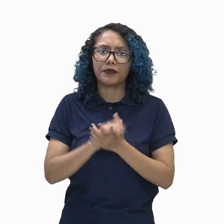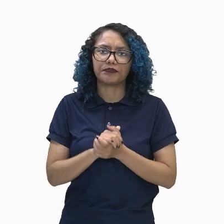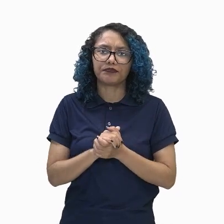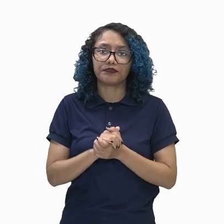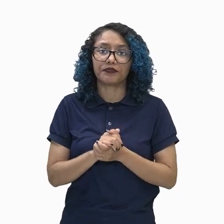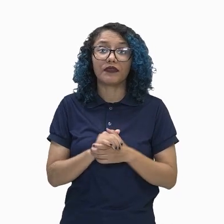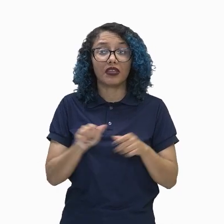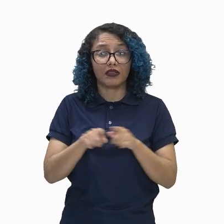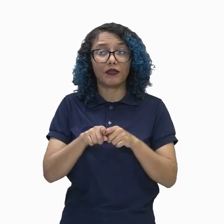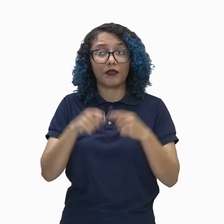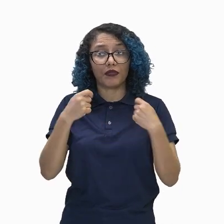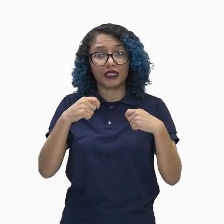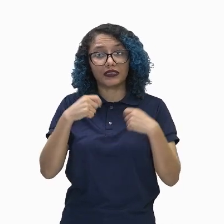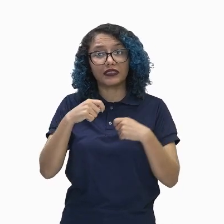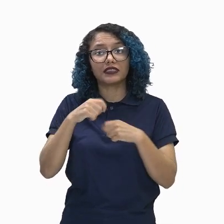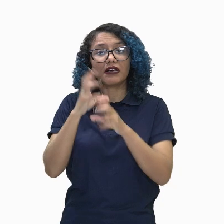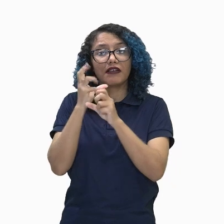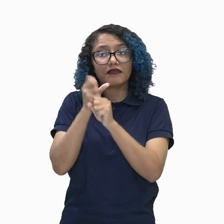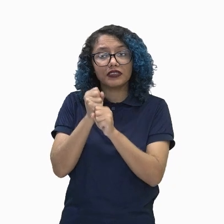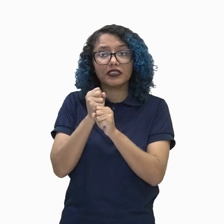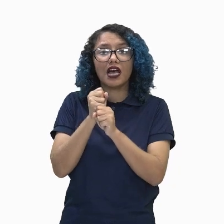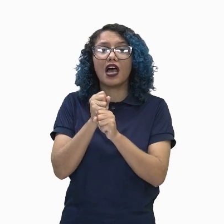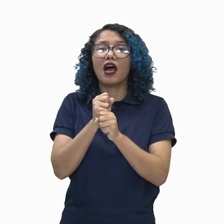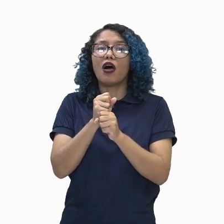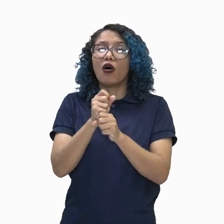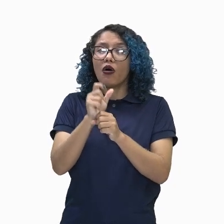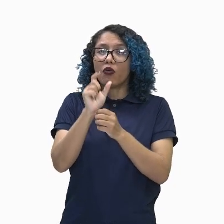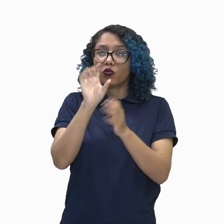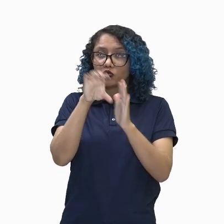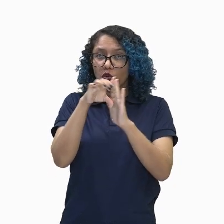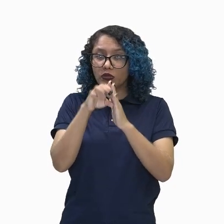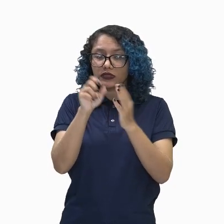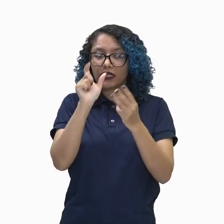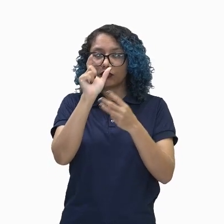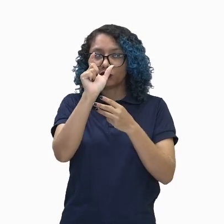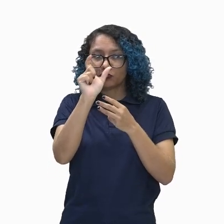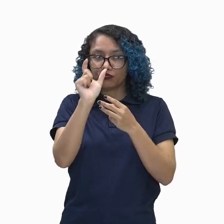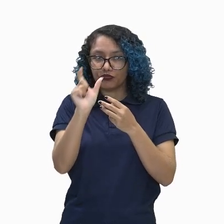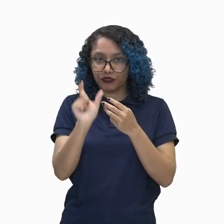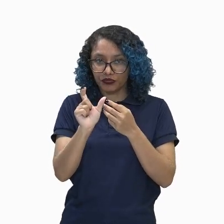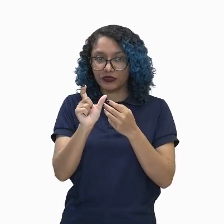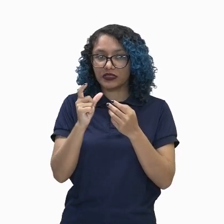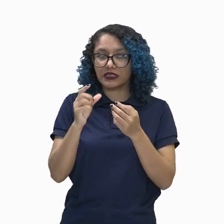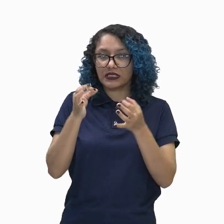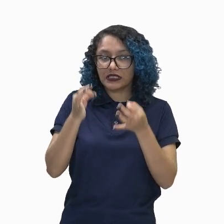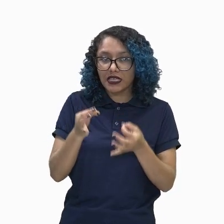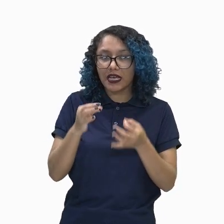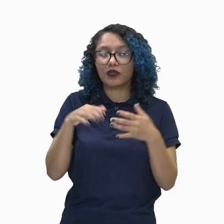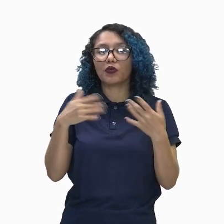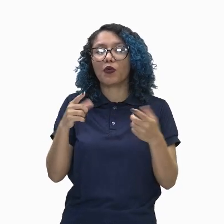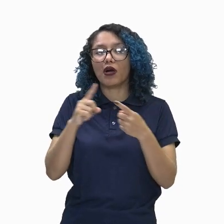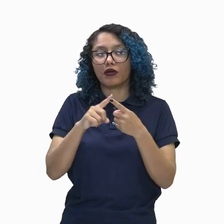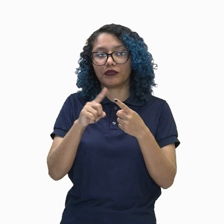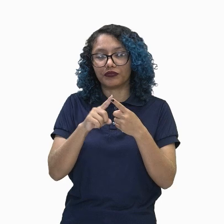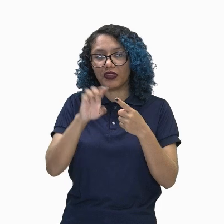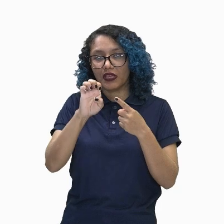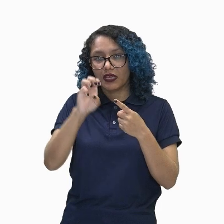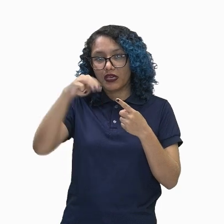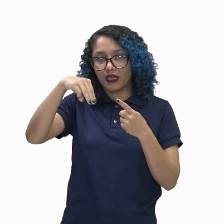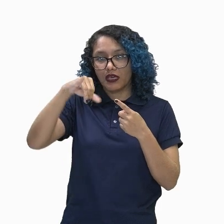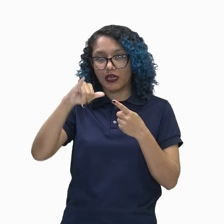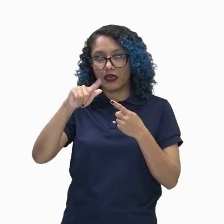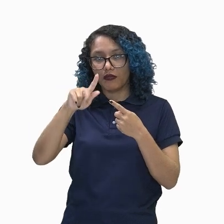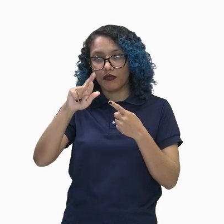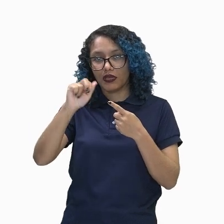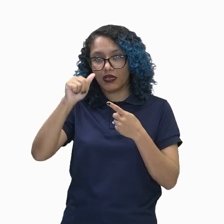os termos, para a gente não se confundir, que vão ser os emigrantes, os imigrantes e também